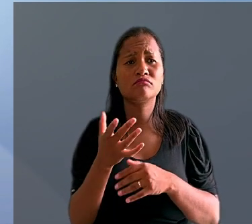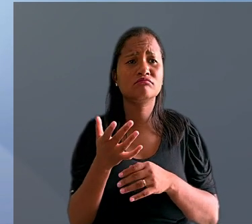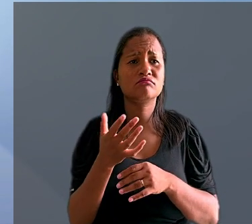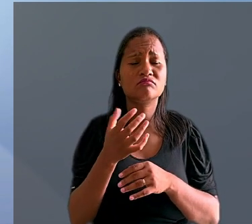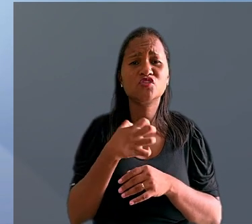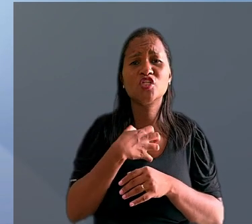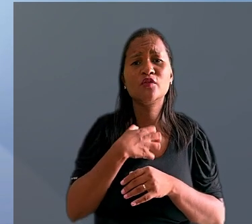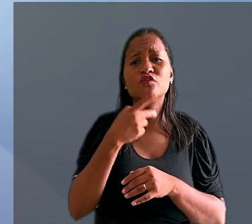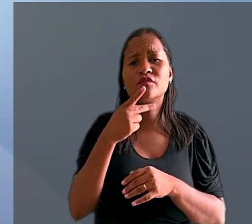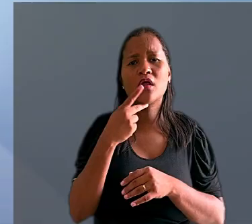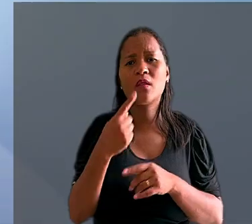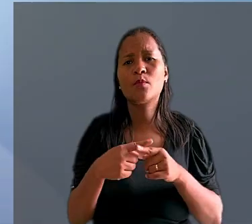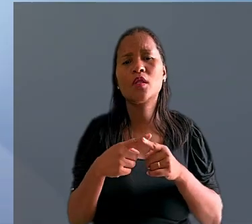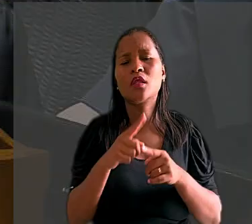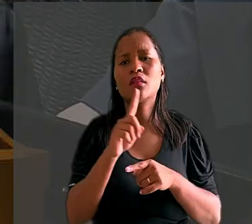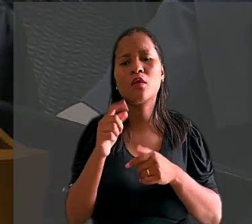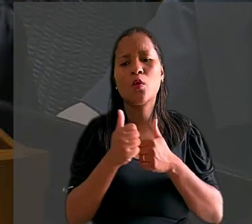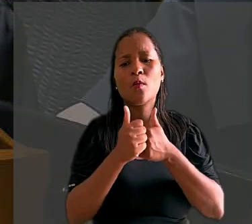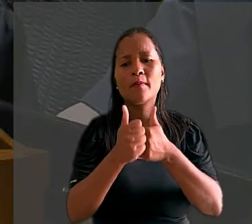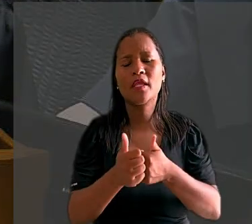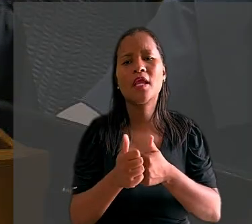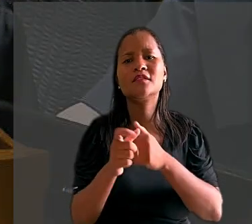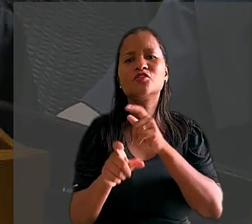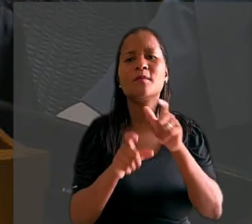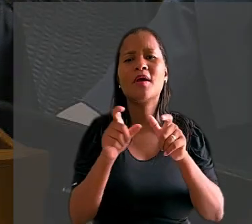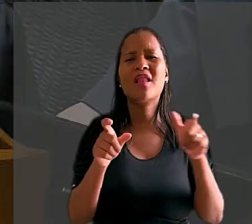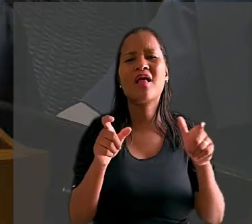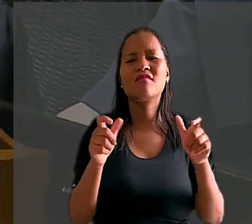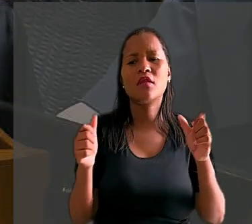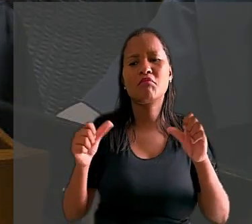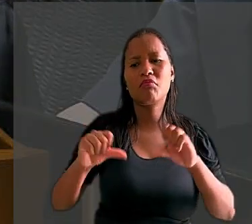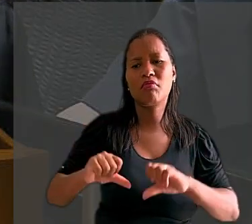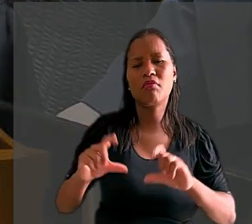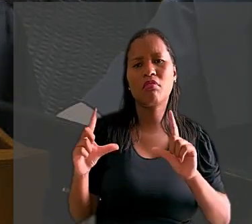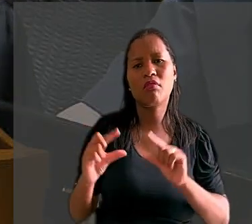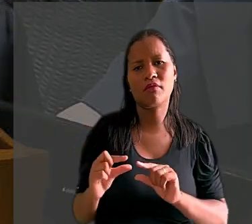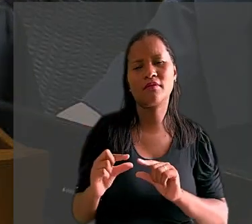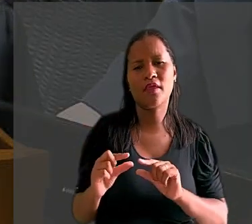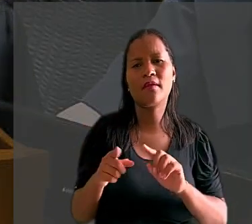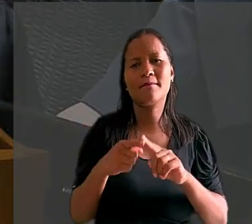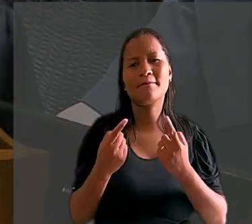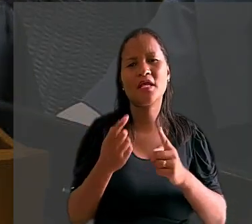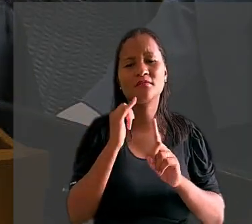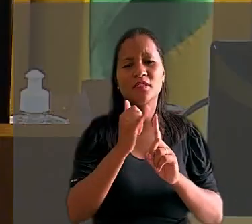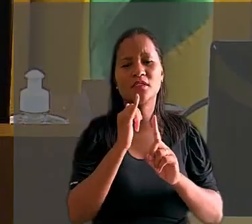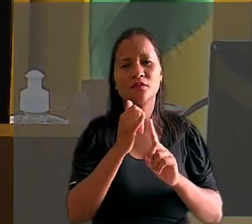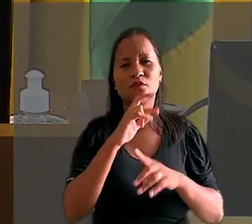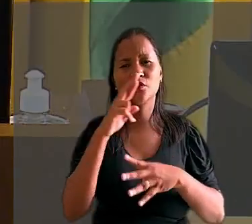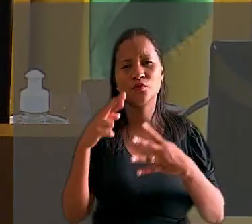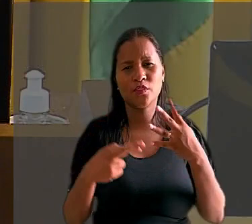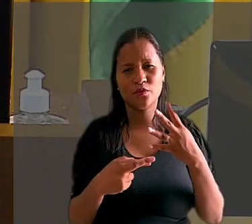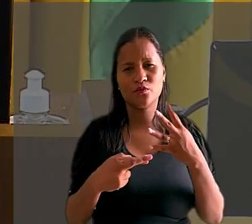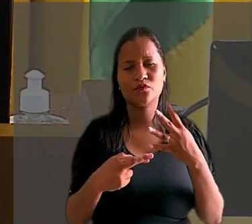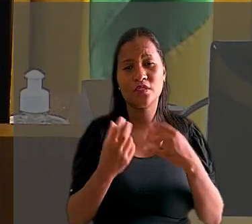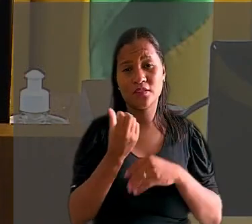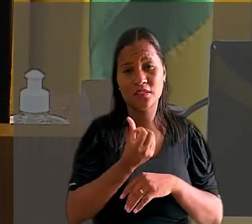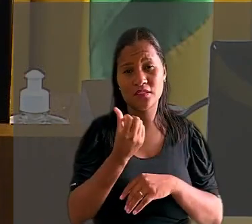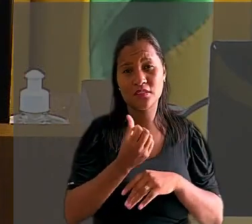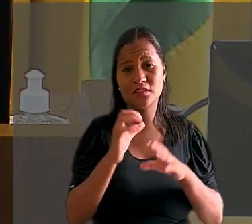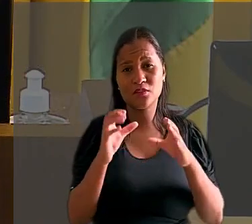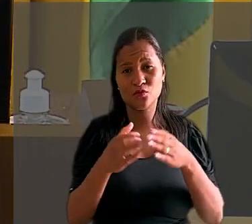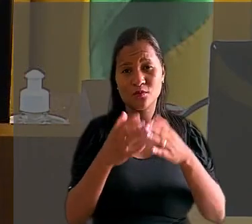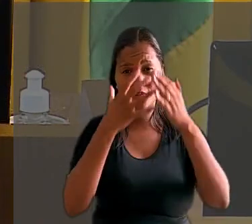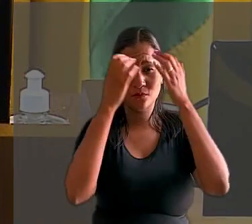adjetivos com conotação pejorativa. Mas, para a relatora do recurso do agente na sexta turma do Tribunal Superior do Trabalho,